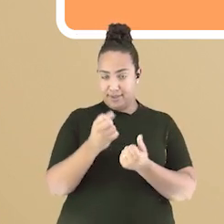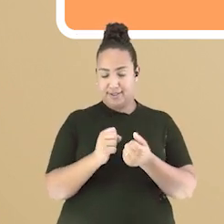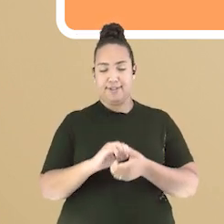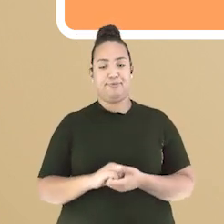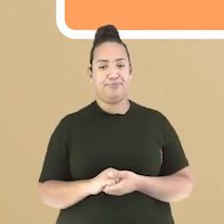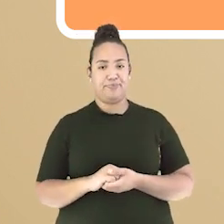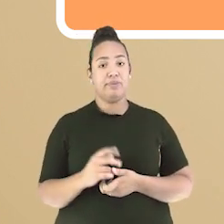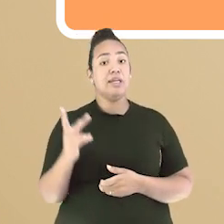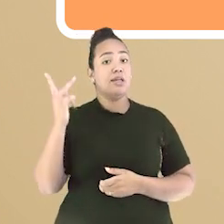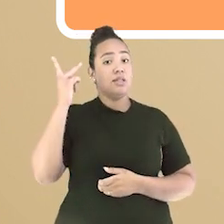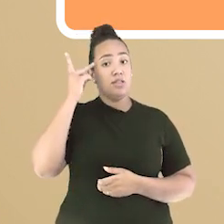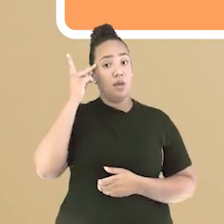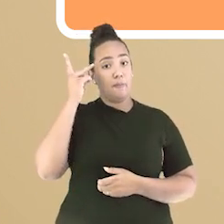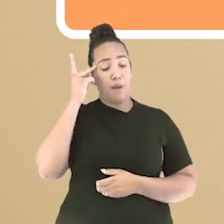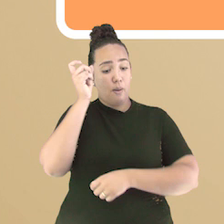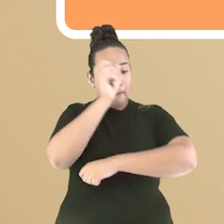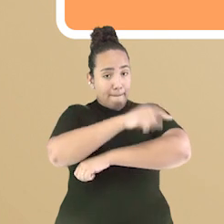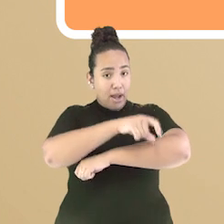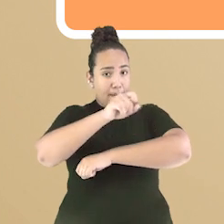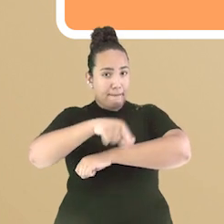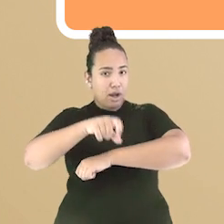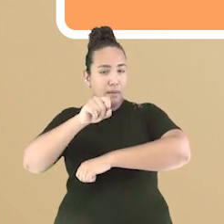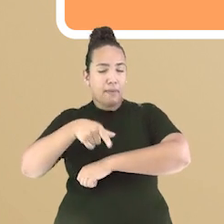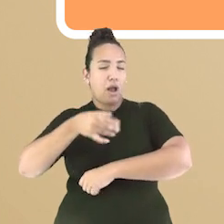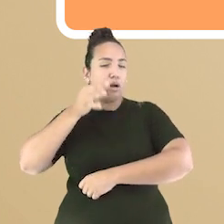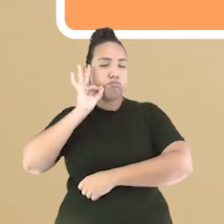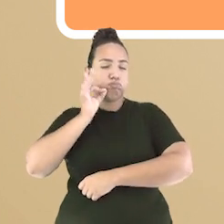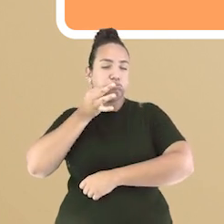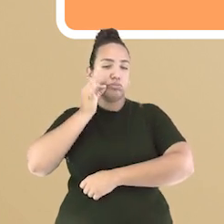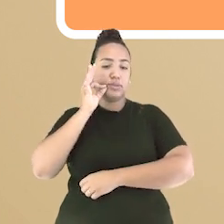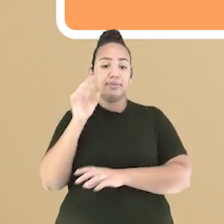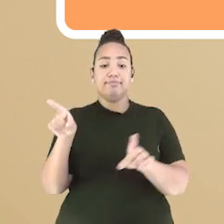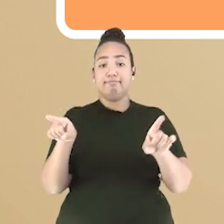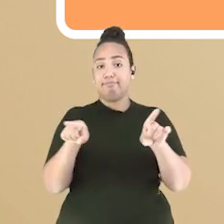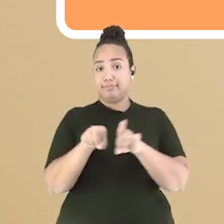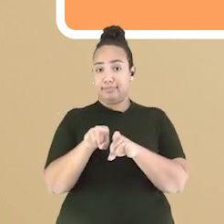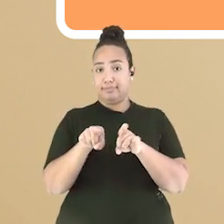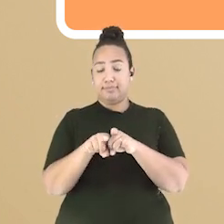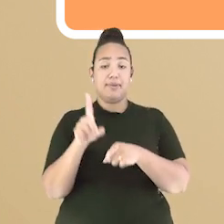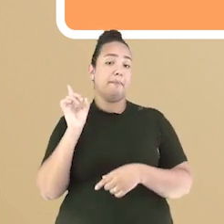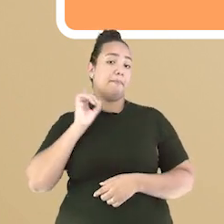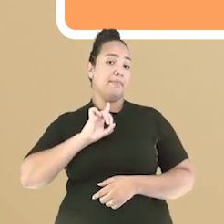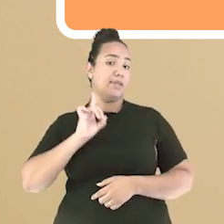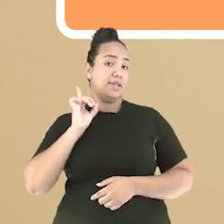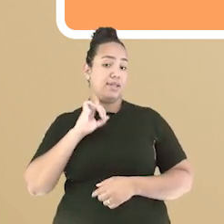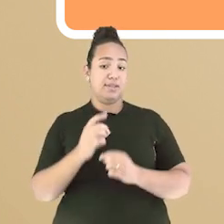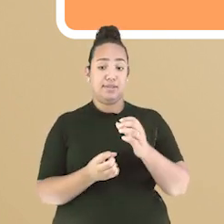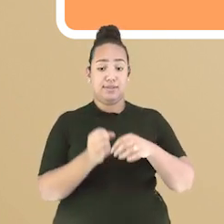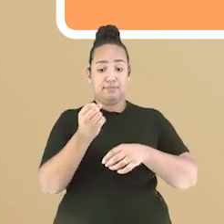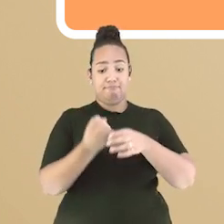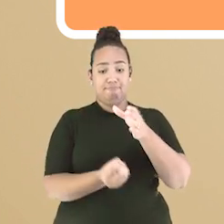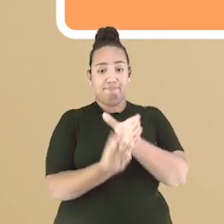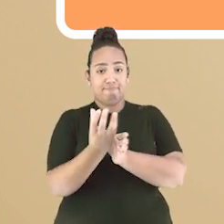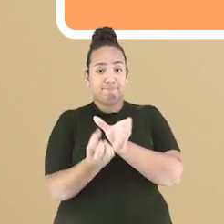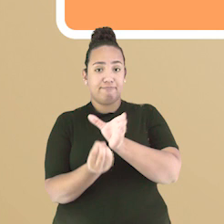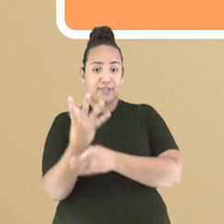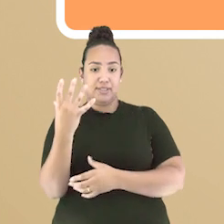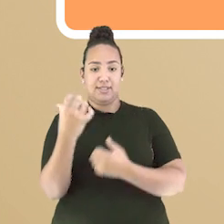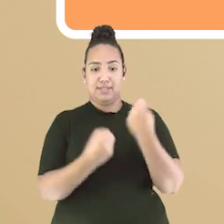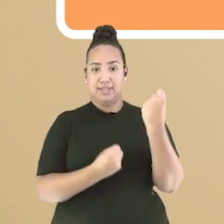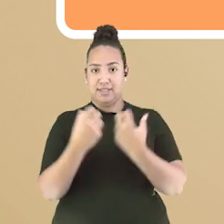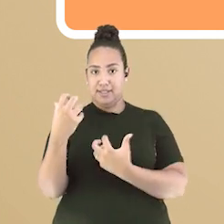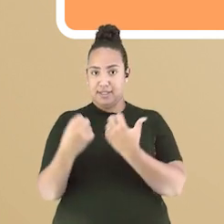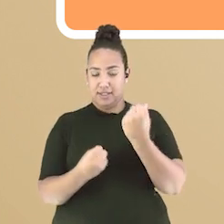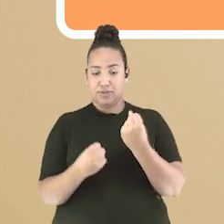São Paulo, que era grande produtor de café, e Minas Gerais, que dentre muitas coisas que produzia, estava o leite. Esses